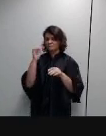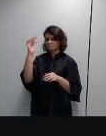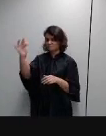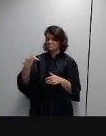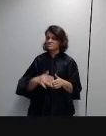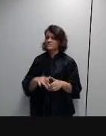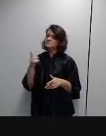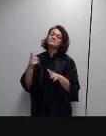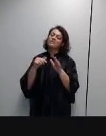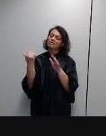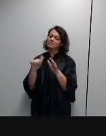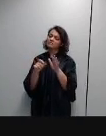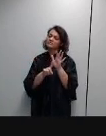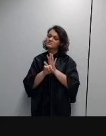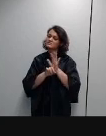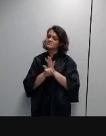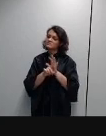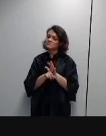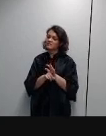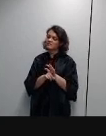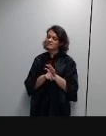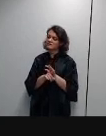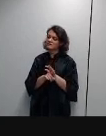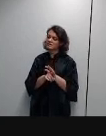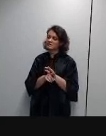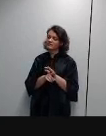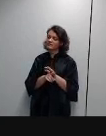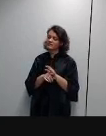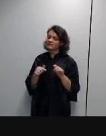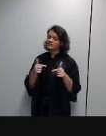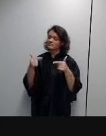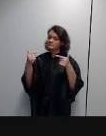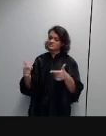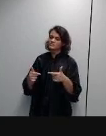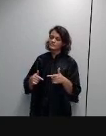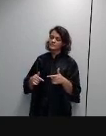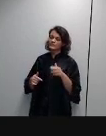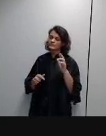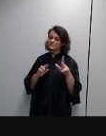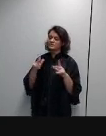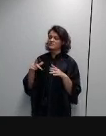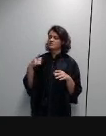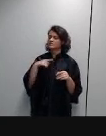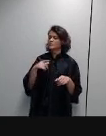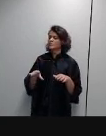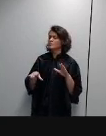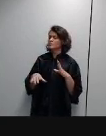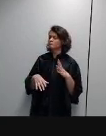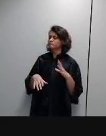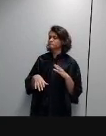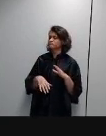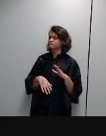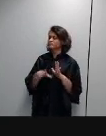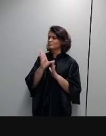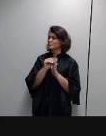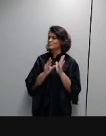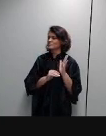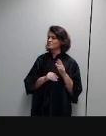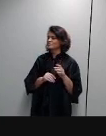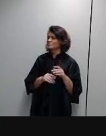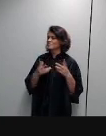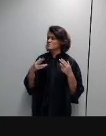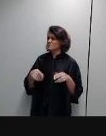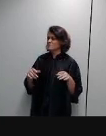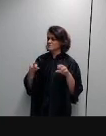sob o ponto de vista do que ação de Barros é o mesmo o mesmo conteúdo da ação ordinária só declaratória